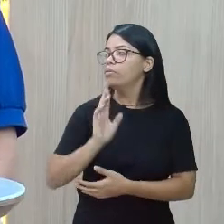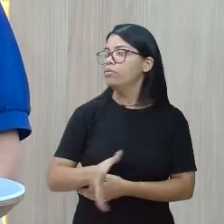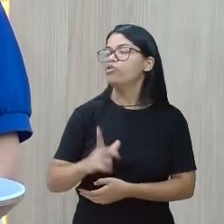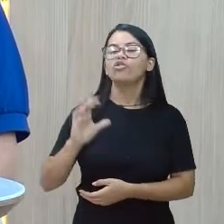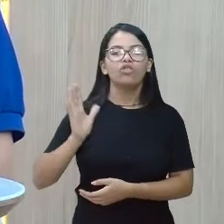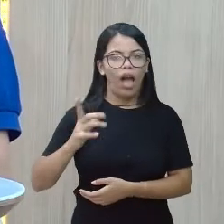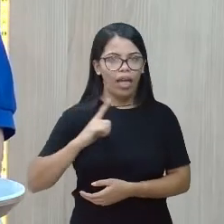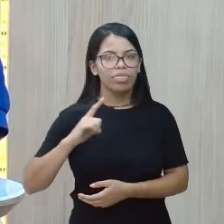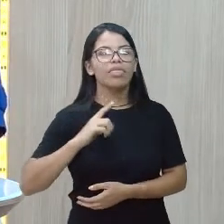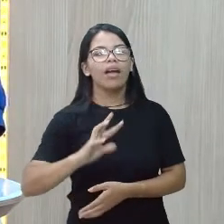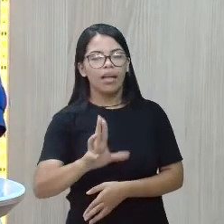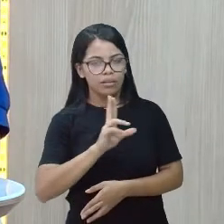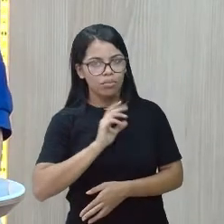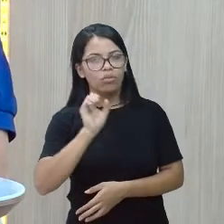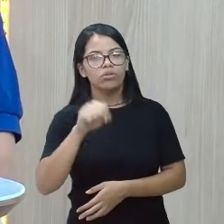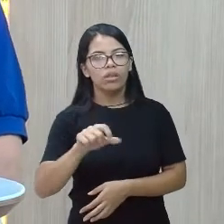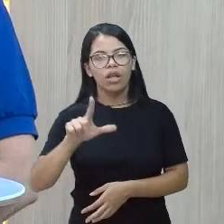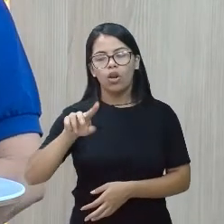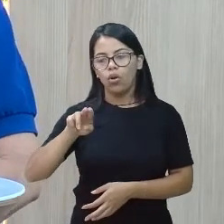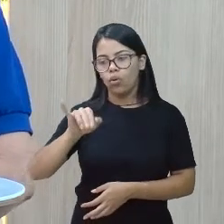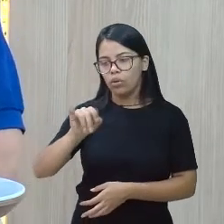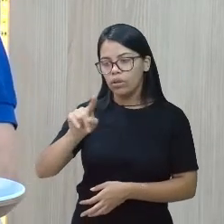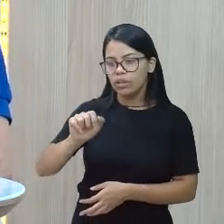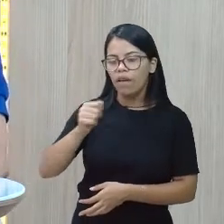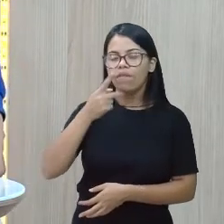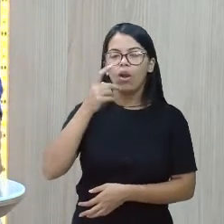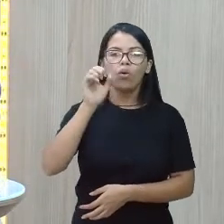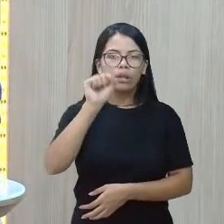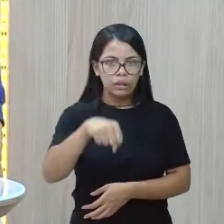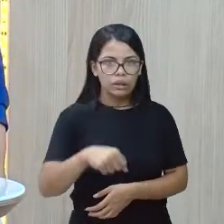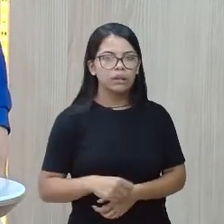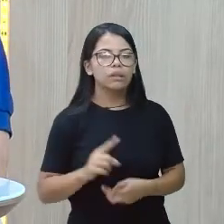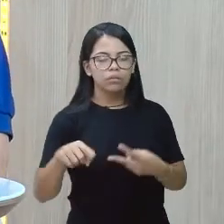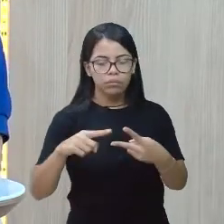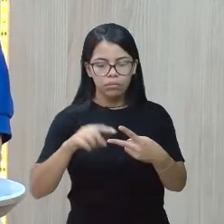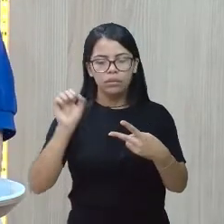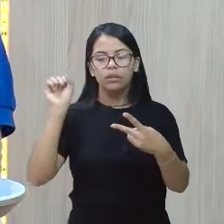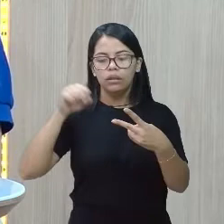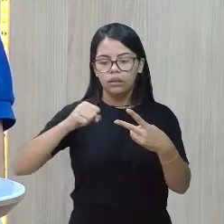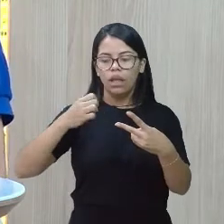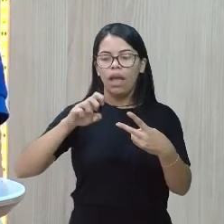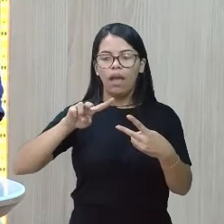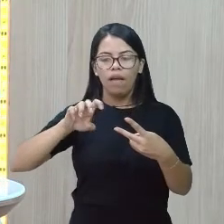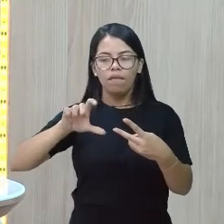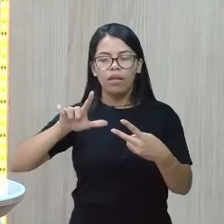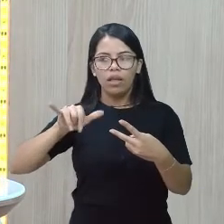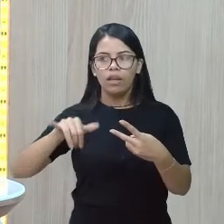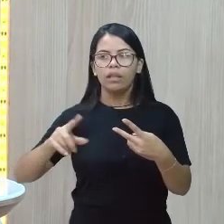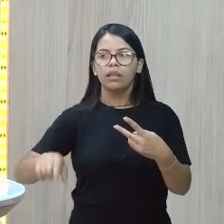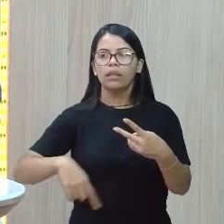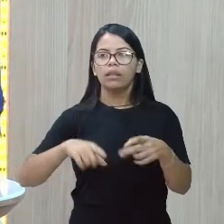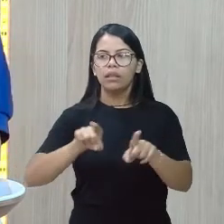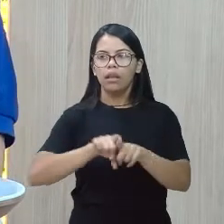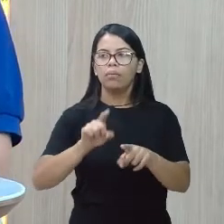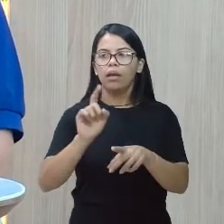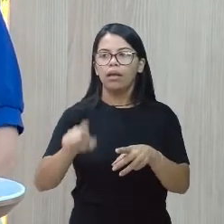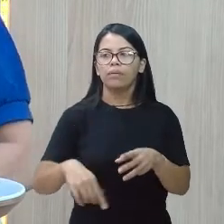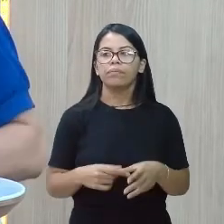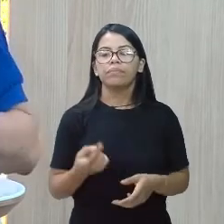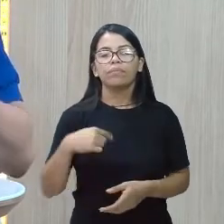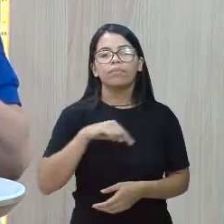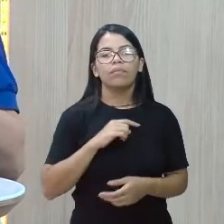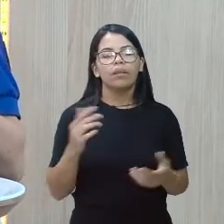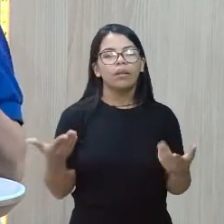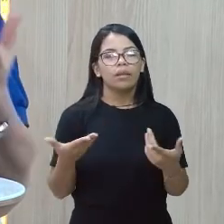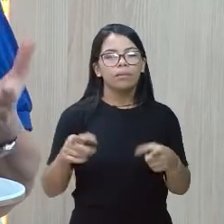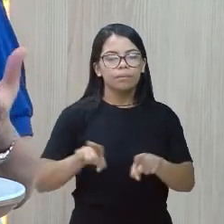tem aqui gente respondendo, viu? Luísa disse que sim, Evelyn disse que sim, que acha que parece uma árvore também. Estamos aqui com a